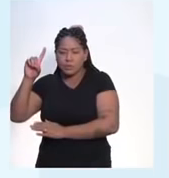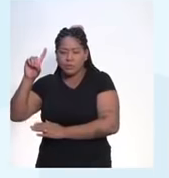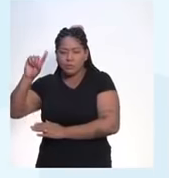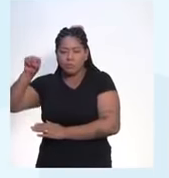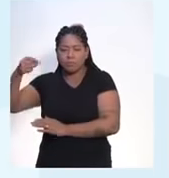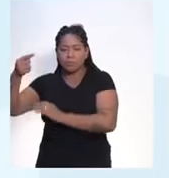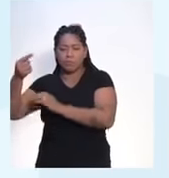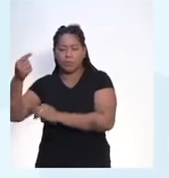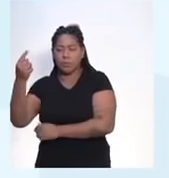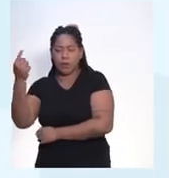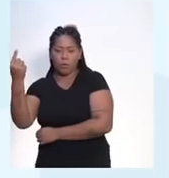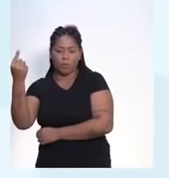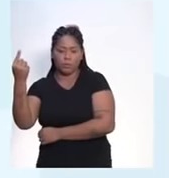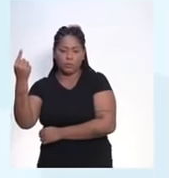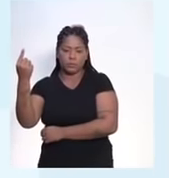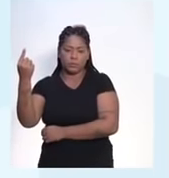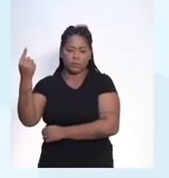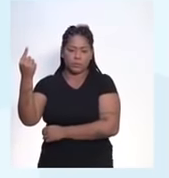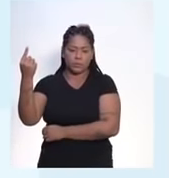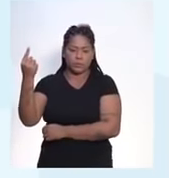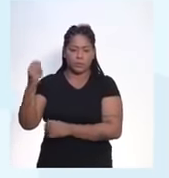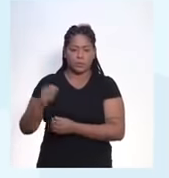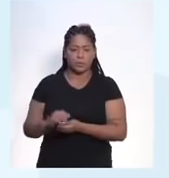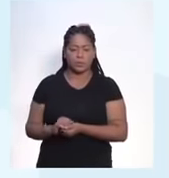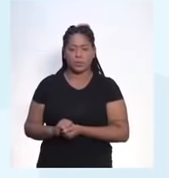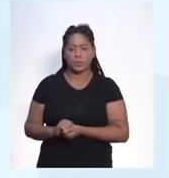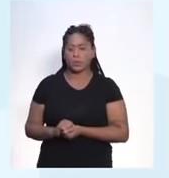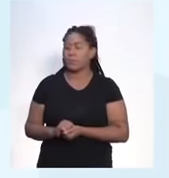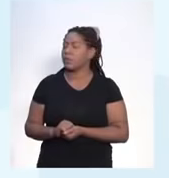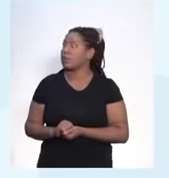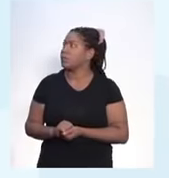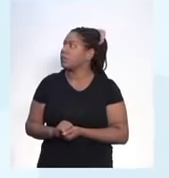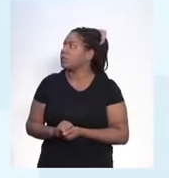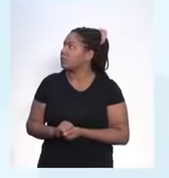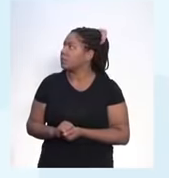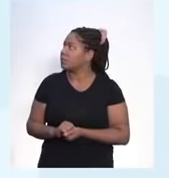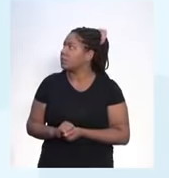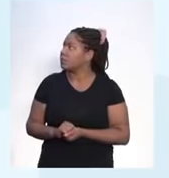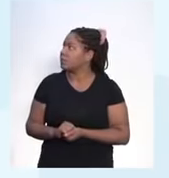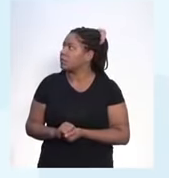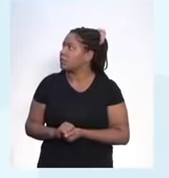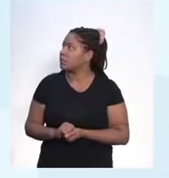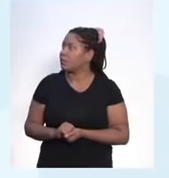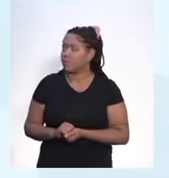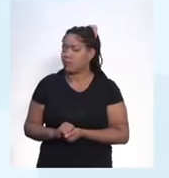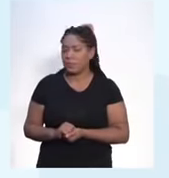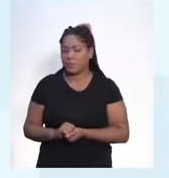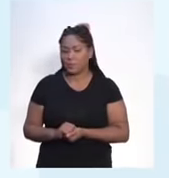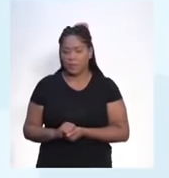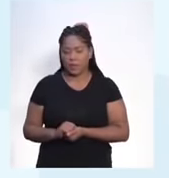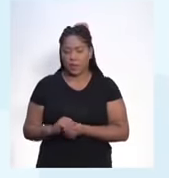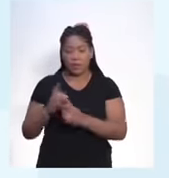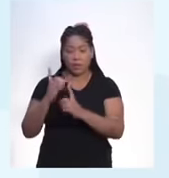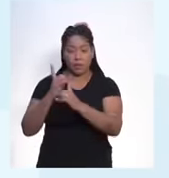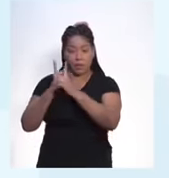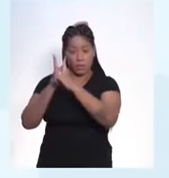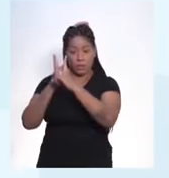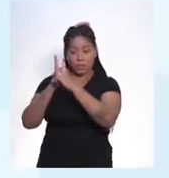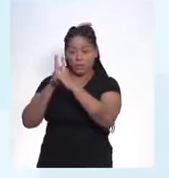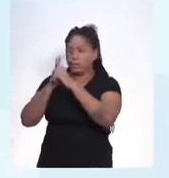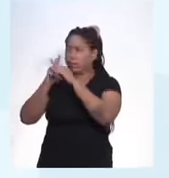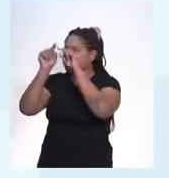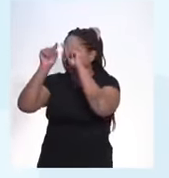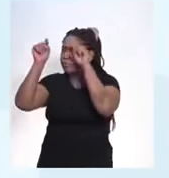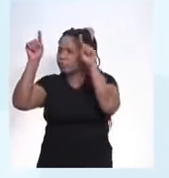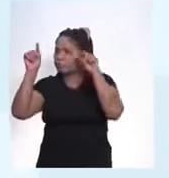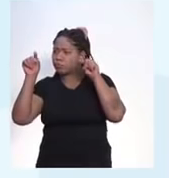então esses são os pares aí né que eles vão formar que são o que nós encontramos aí na na operação